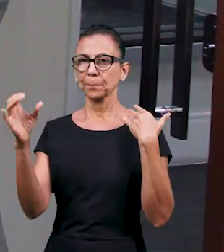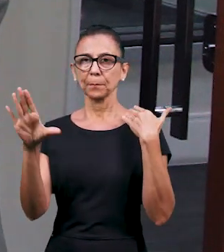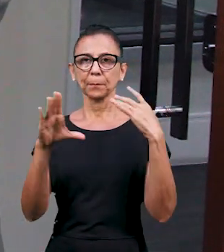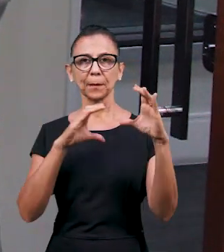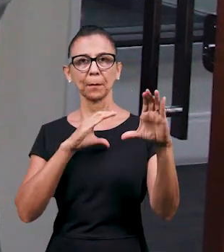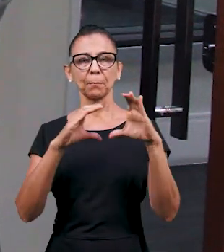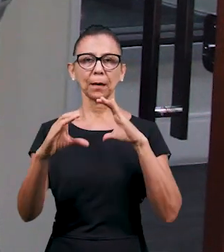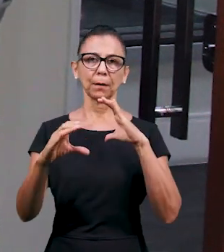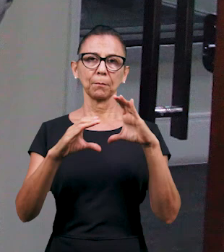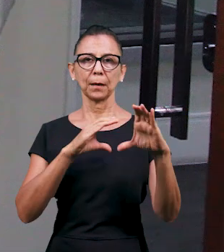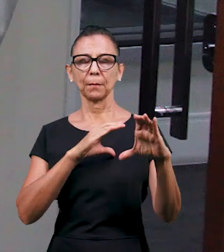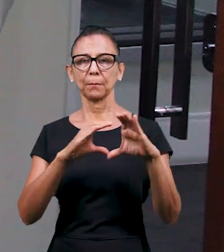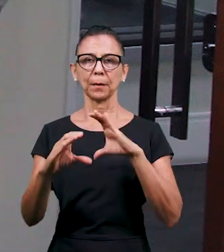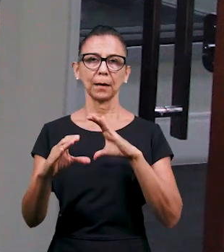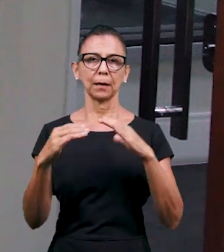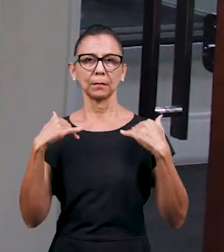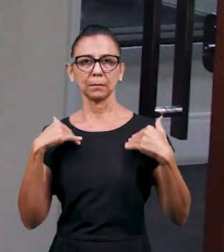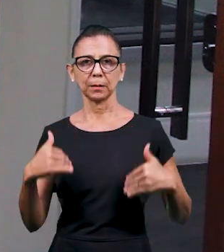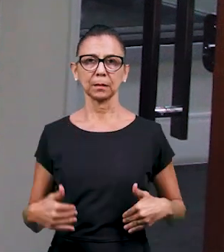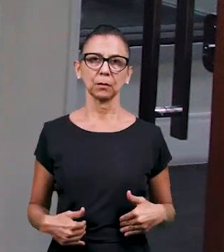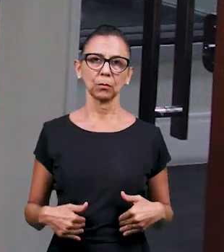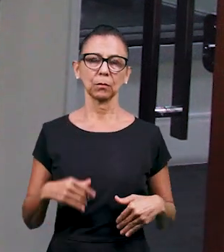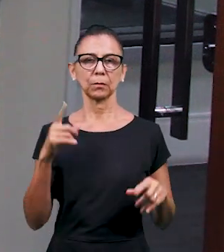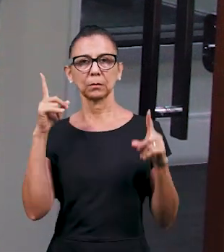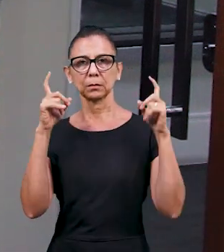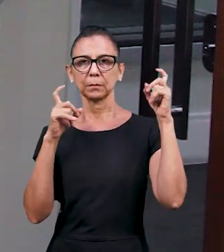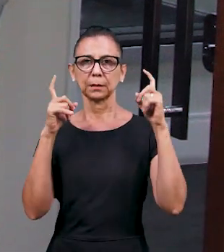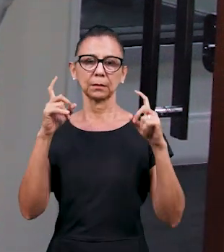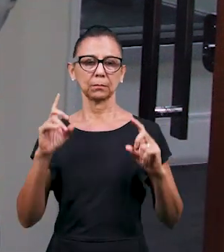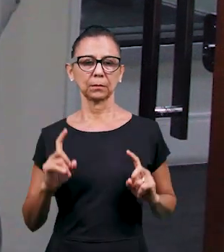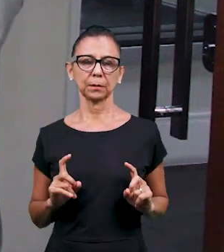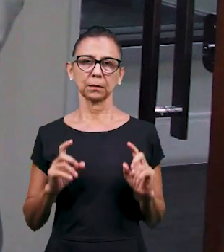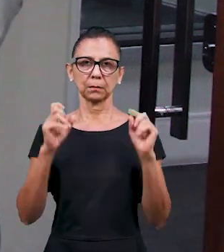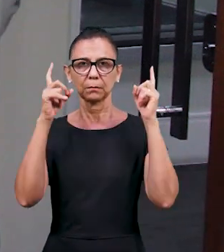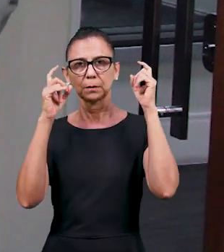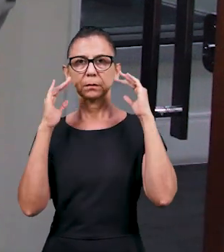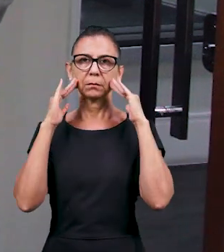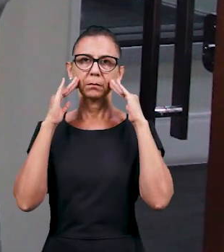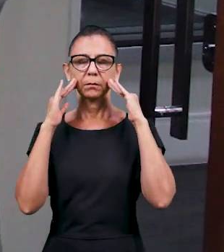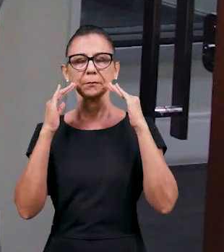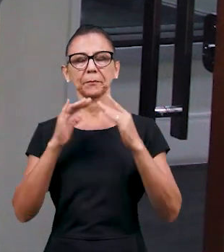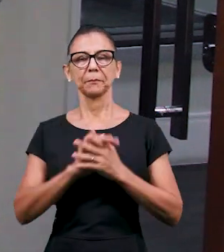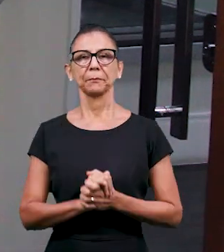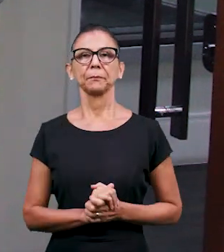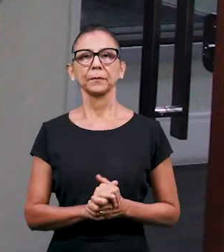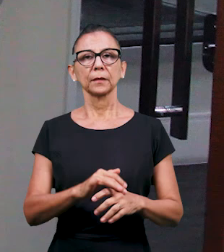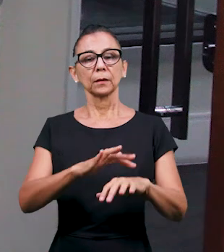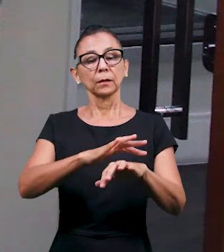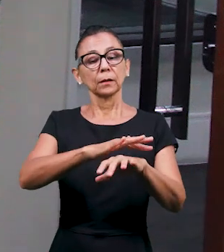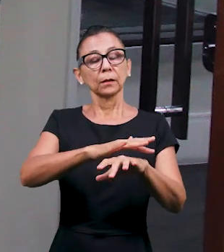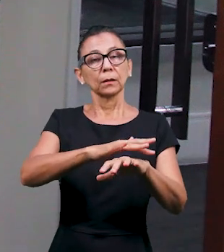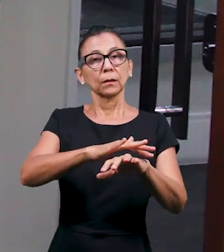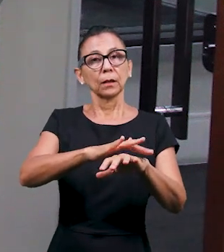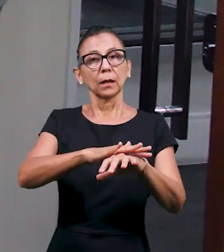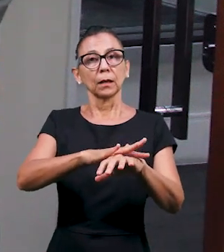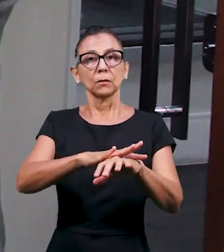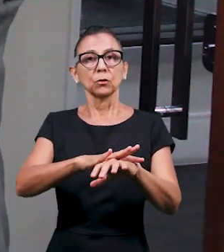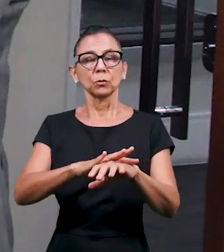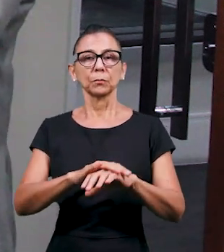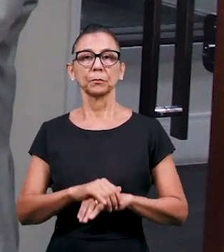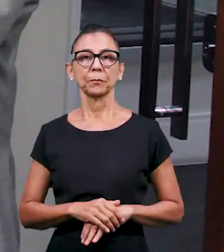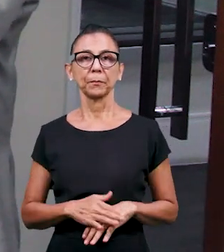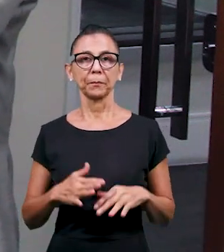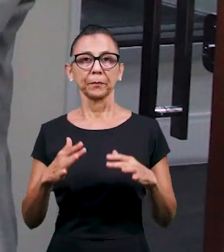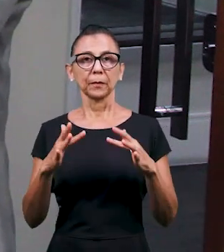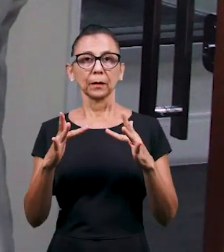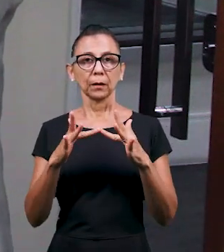comunicação, mãos, expressão corporal, expressão facial, enfim. E o tátil, existe o contato físico. Eu